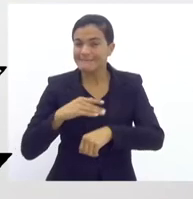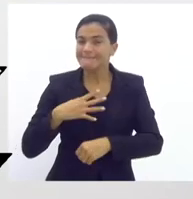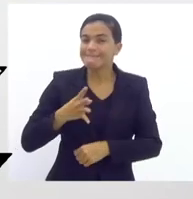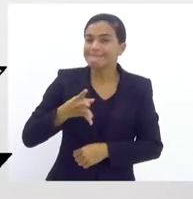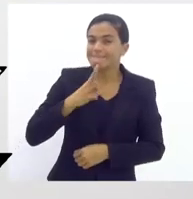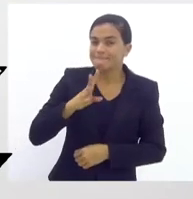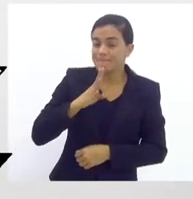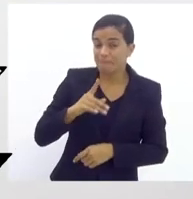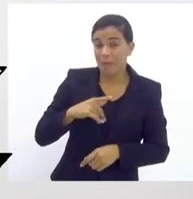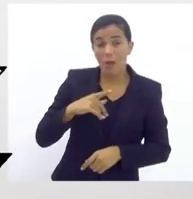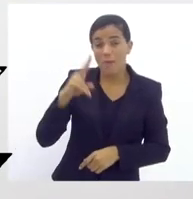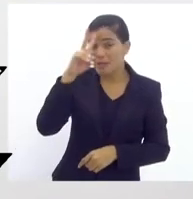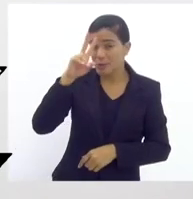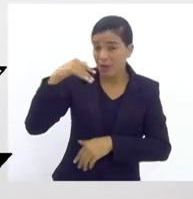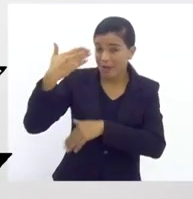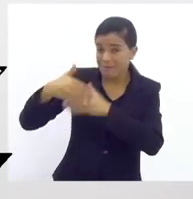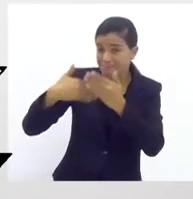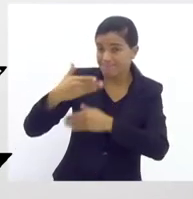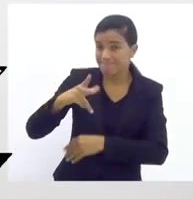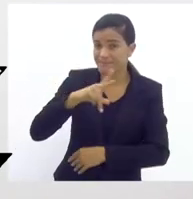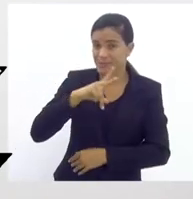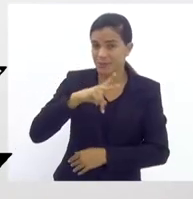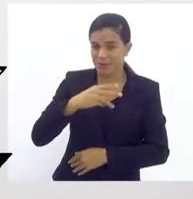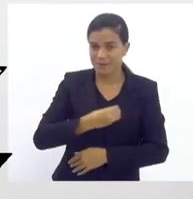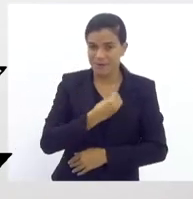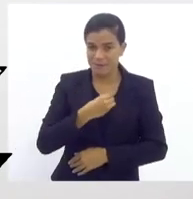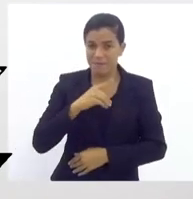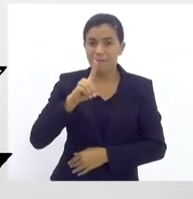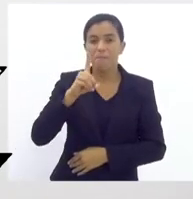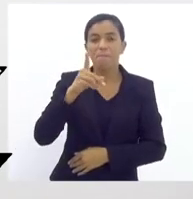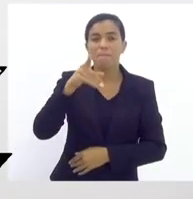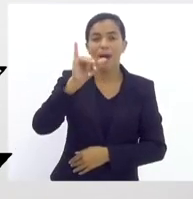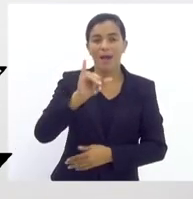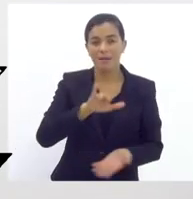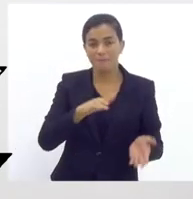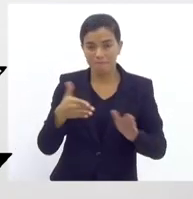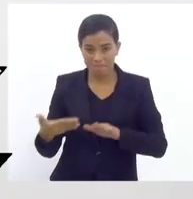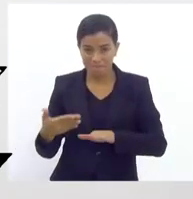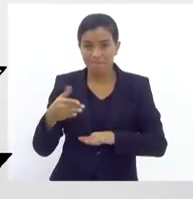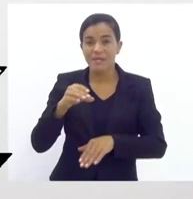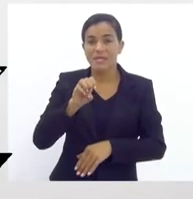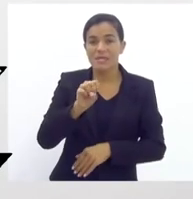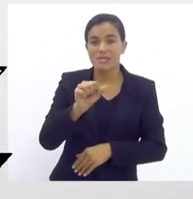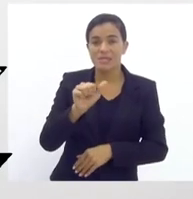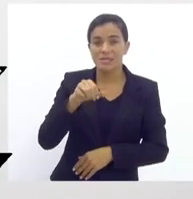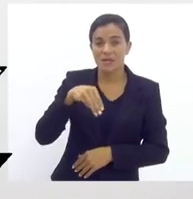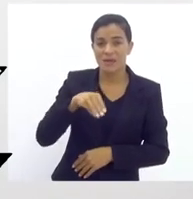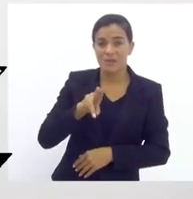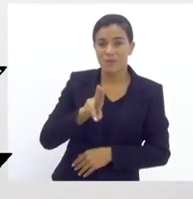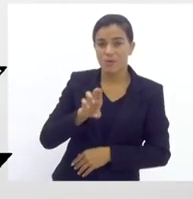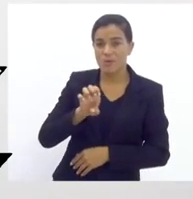aqui é só uma história pessoal da minha família o meu falecido pai Samuel Maria que